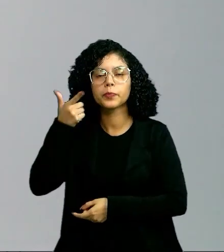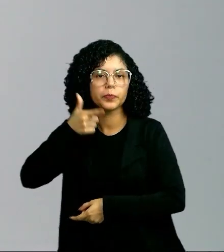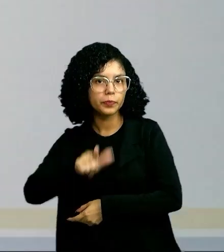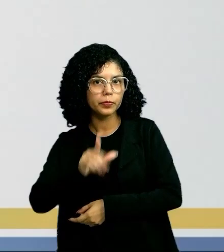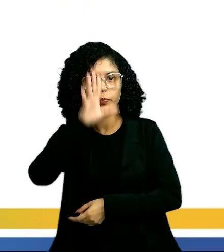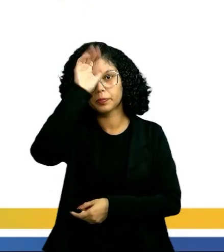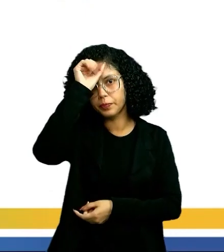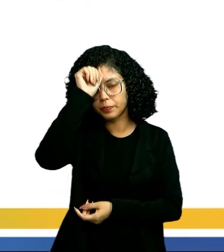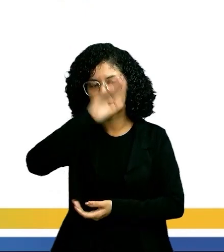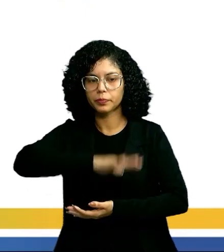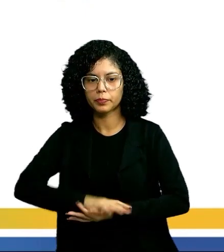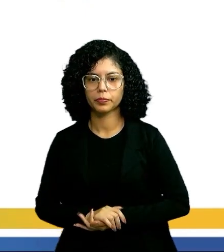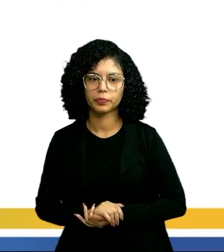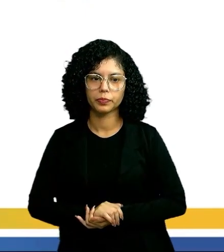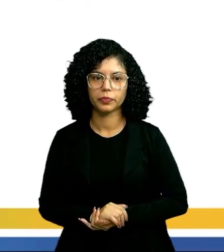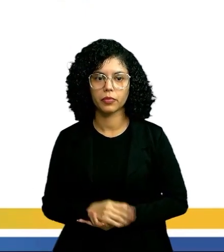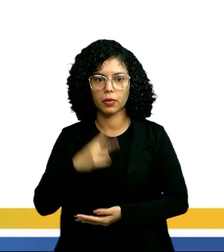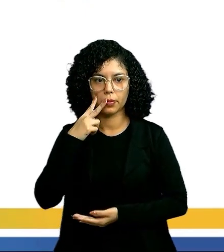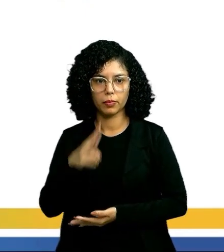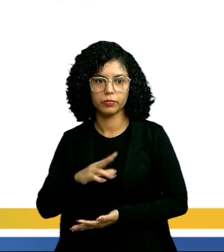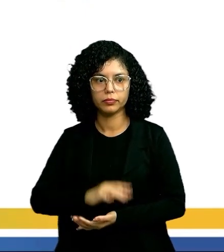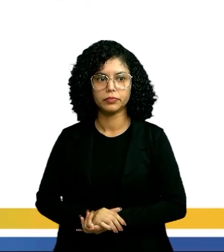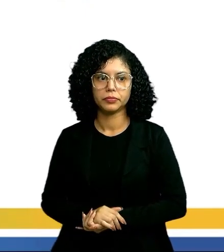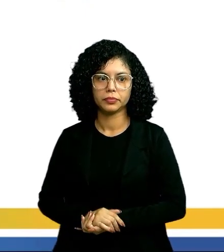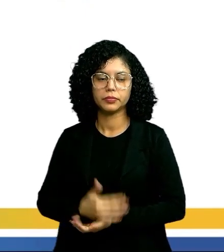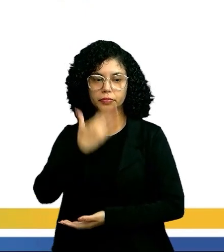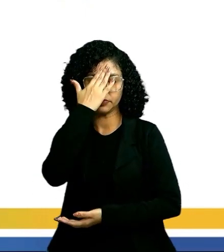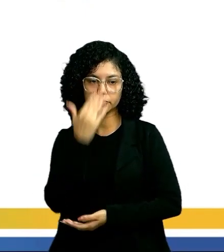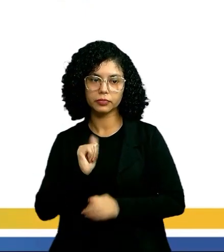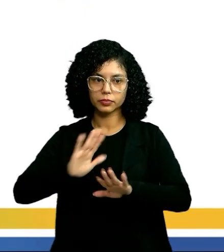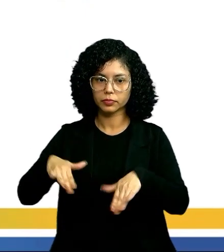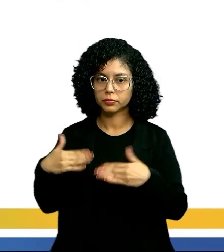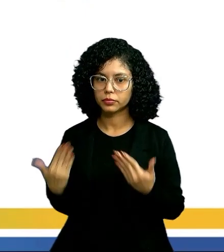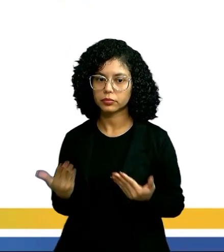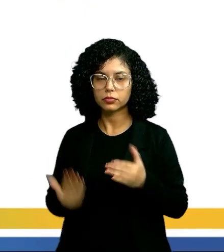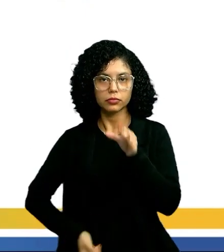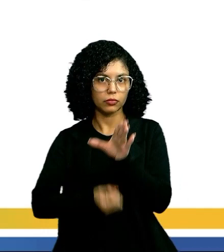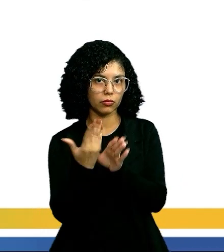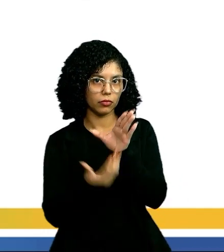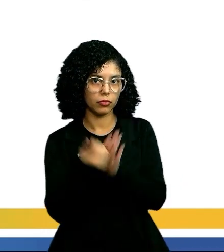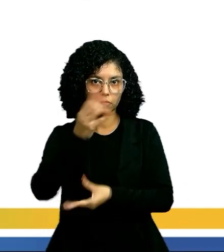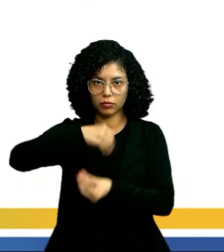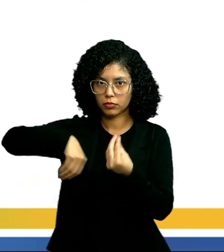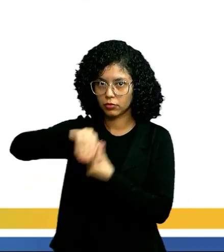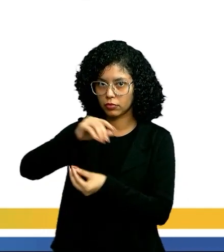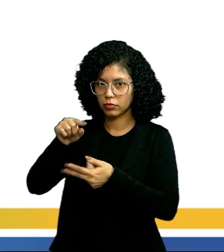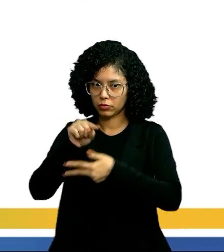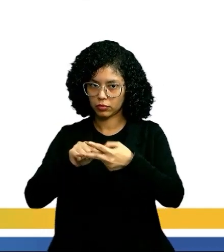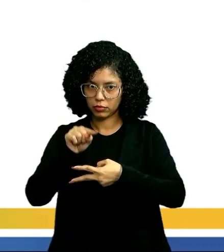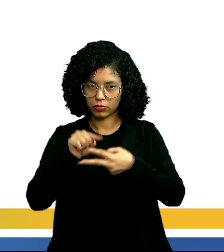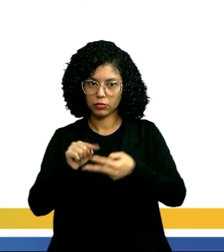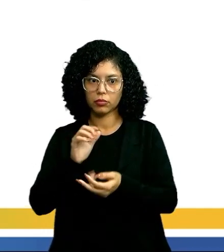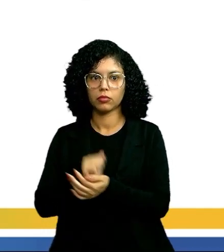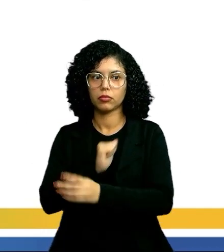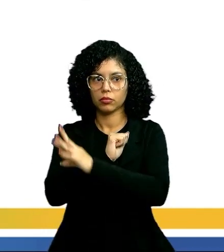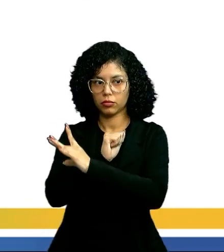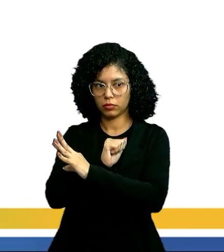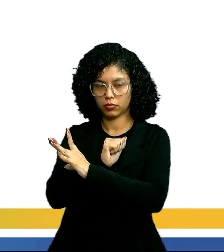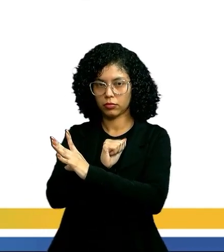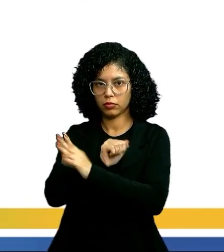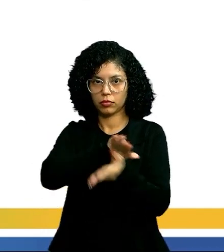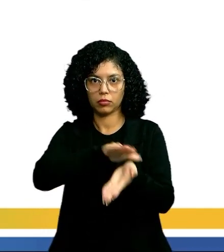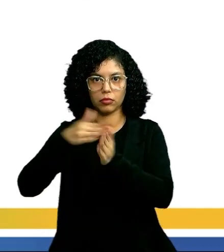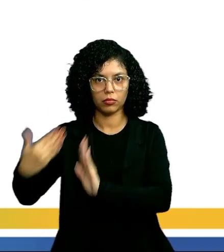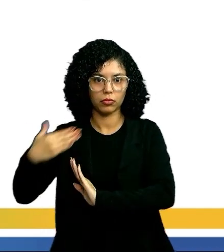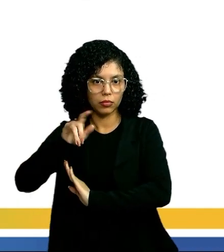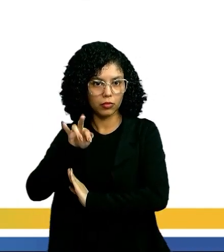vai aprender. Então, vamos lá. Eu quero saber qual é o produto da reação aí entre ácido clorídrico na